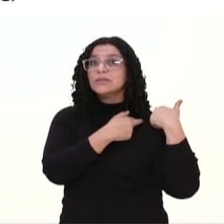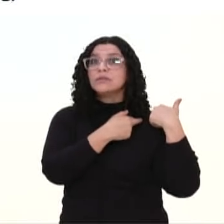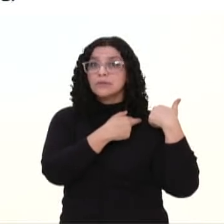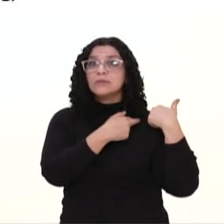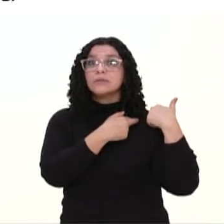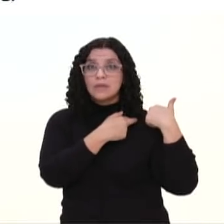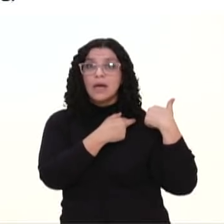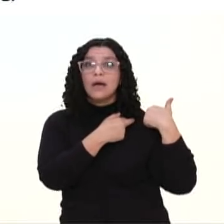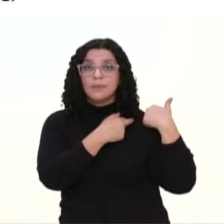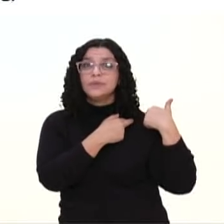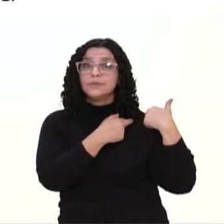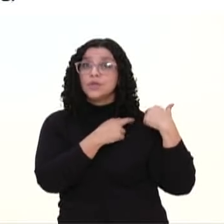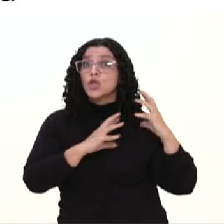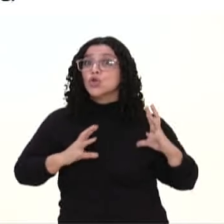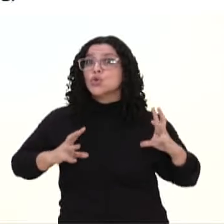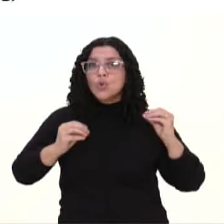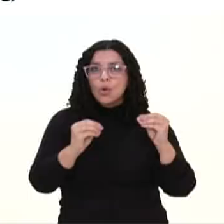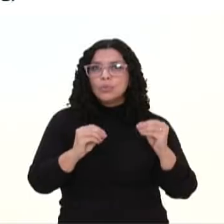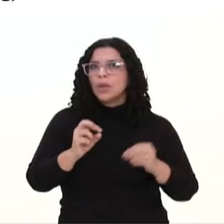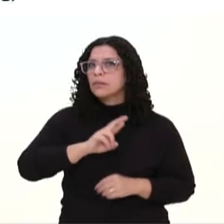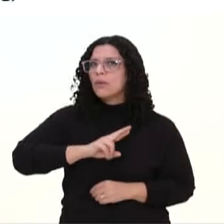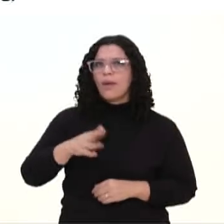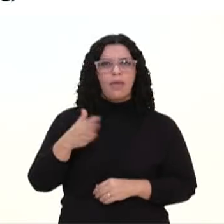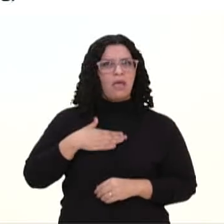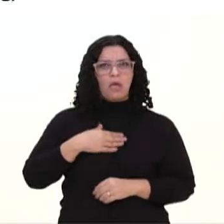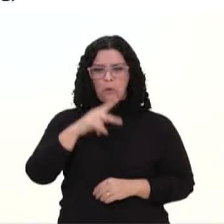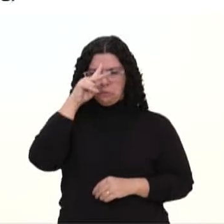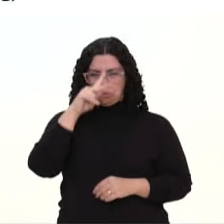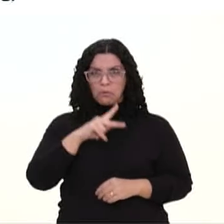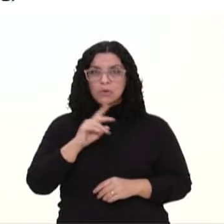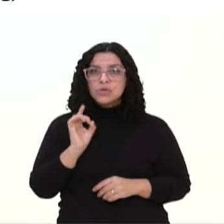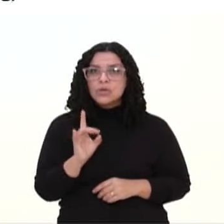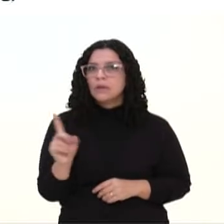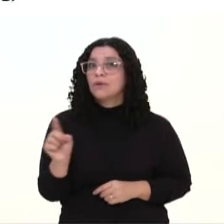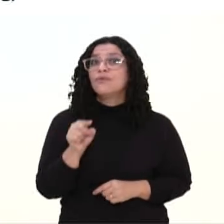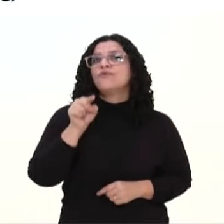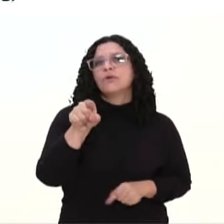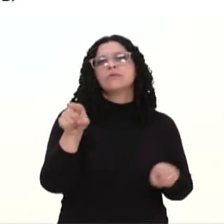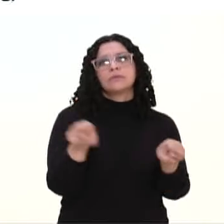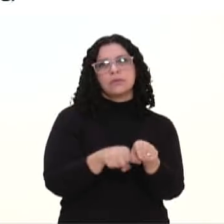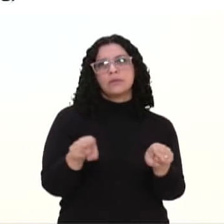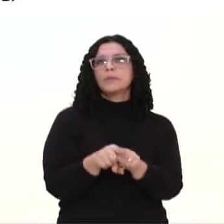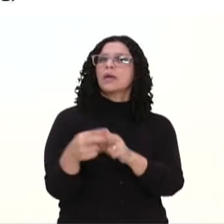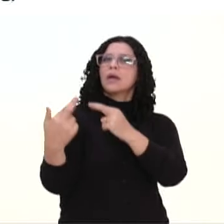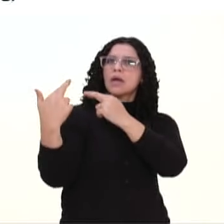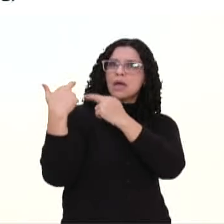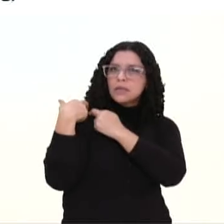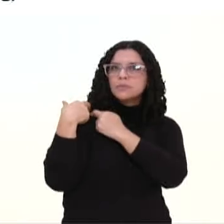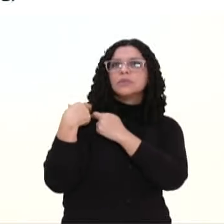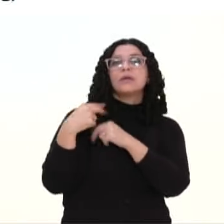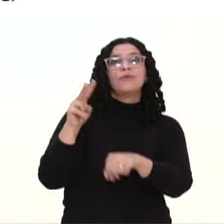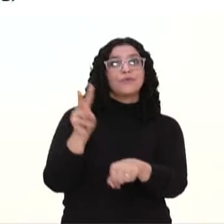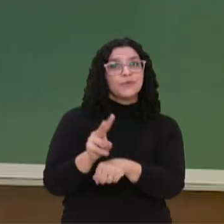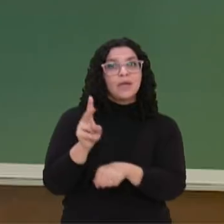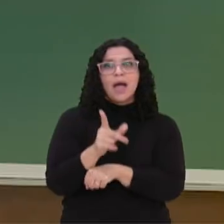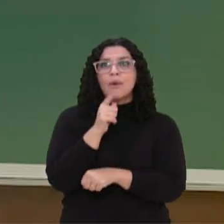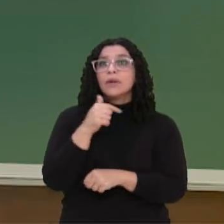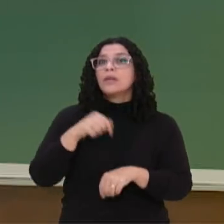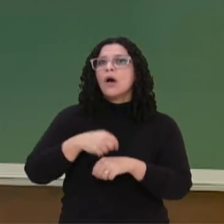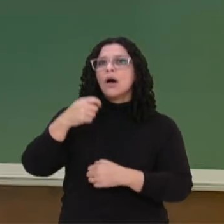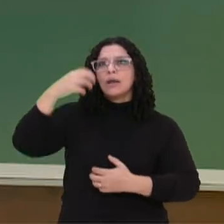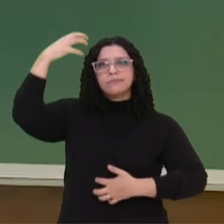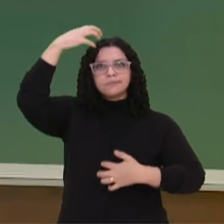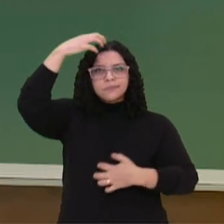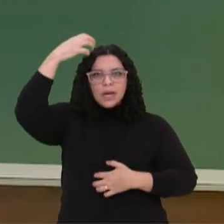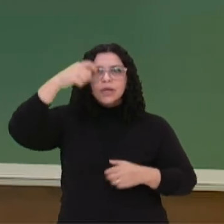olhos de todos. Então não é uma obrigação só minha, é uma obrigação de vocês também. Né? Na hora do banho, na hora de escovar